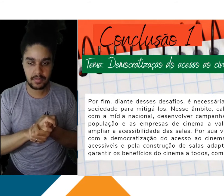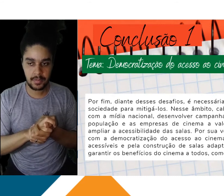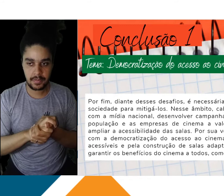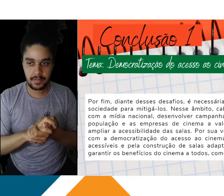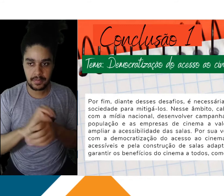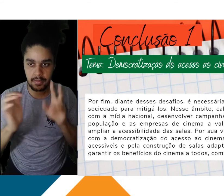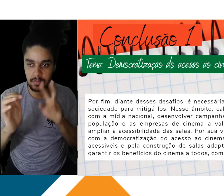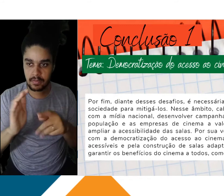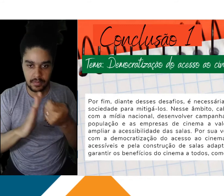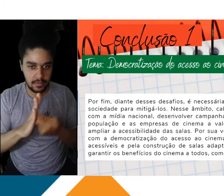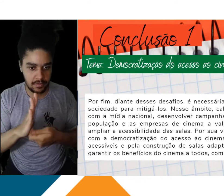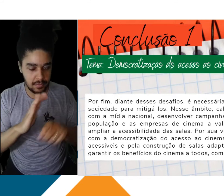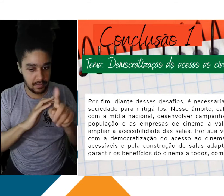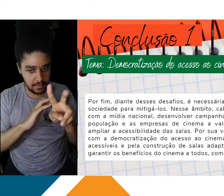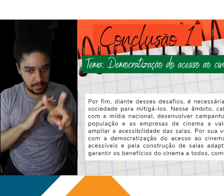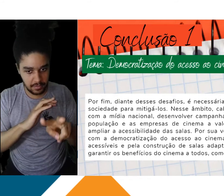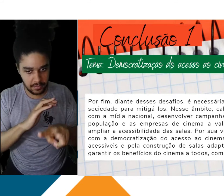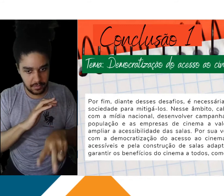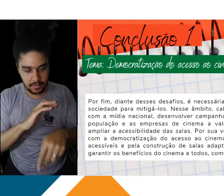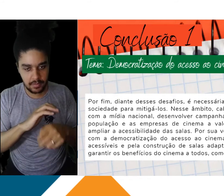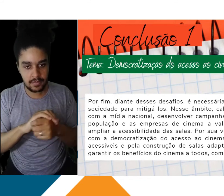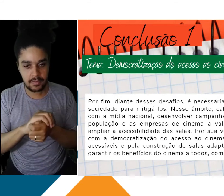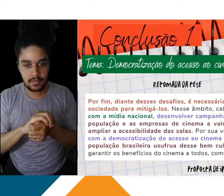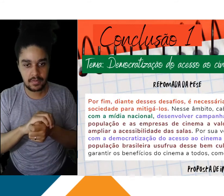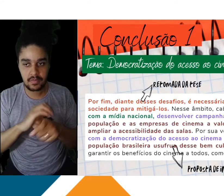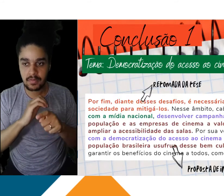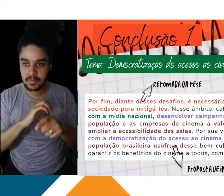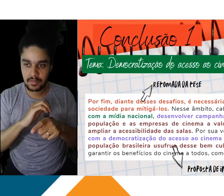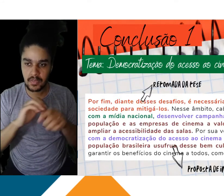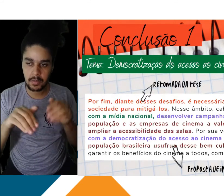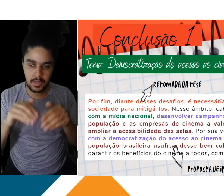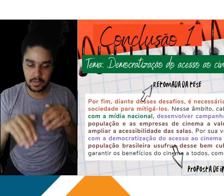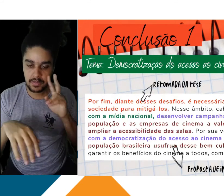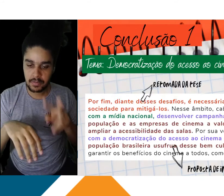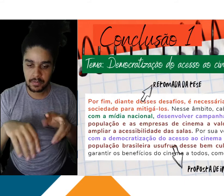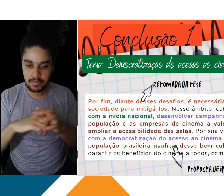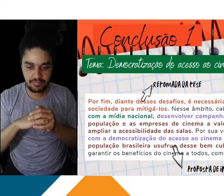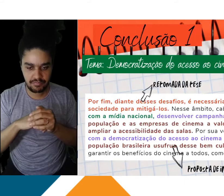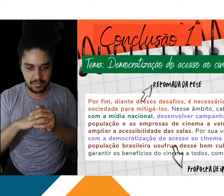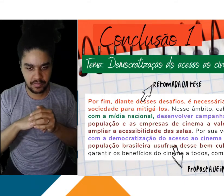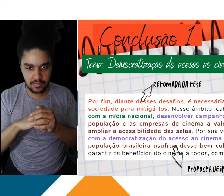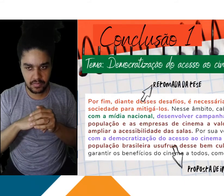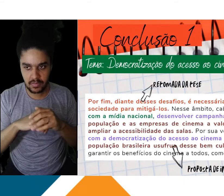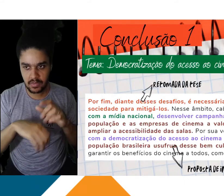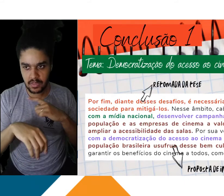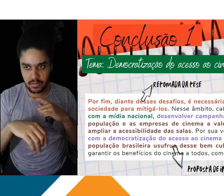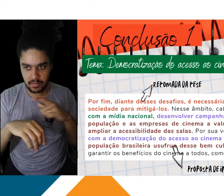garantir os benefícios do cinema a todos, como relata o filme Cine Hollywood. Beleza, vamos dar uma olhada aqui,